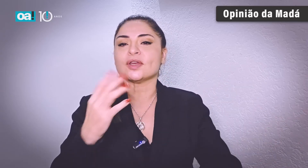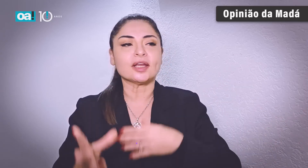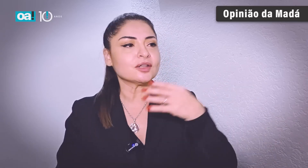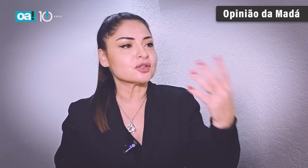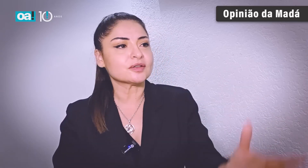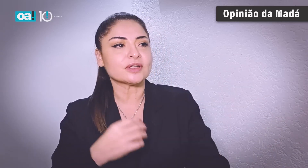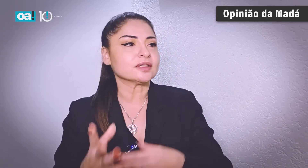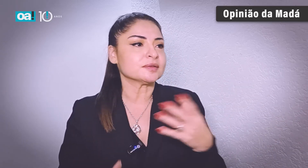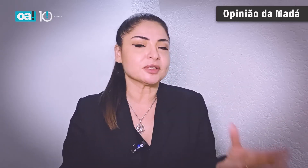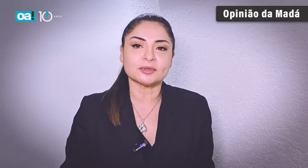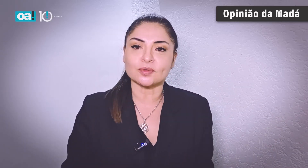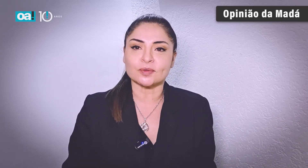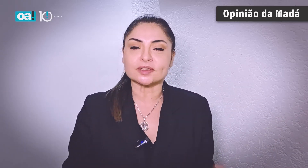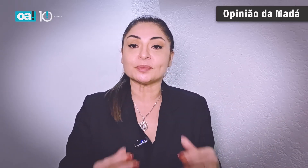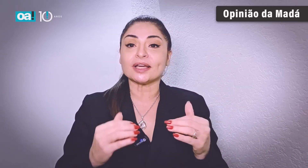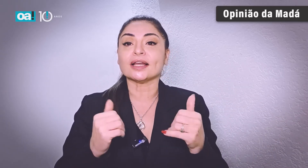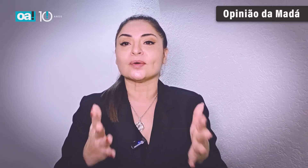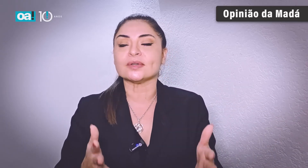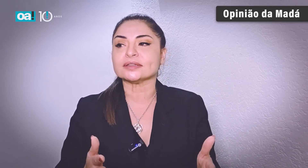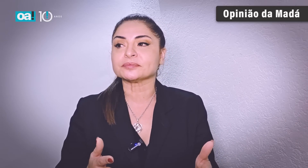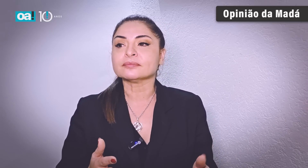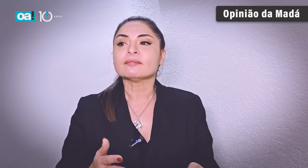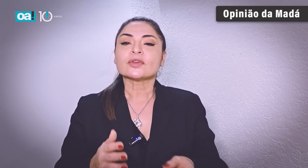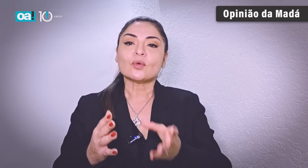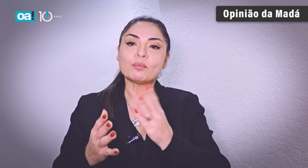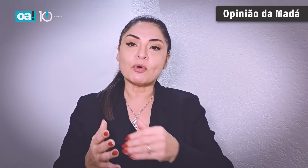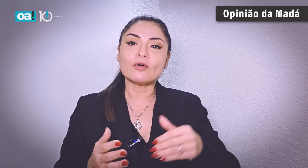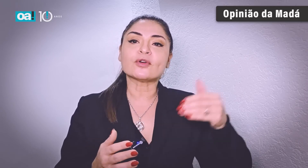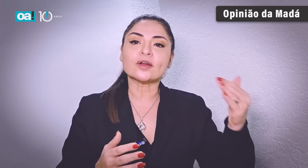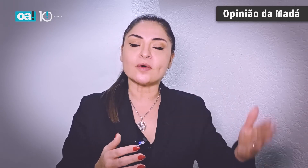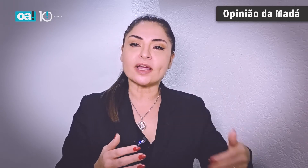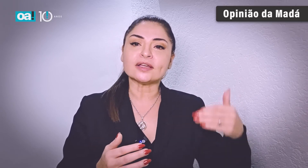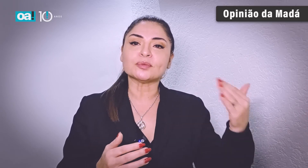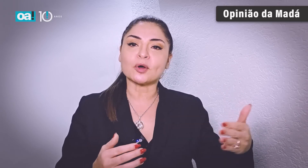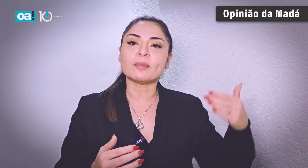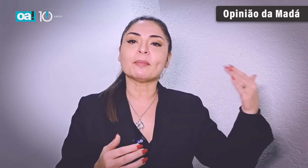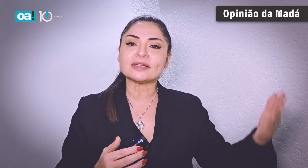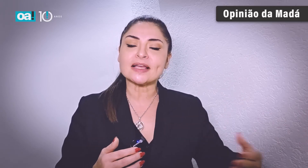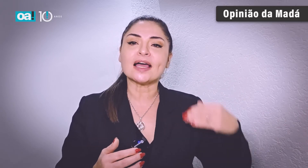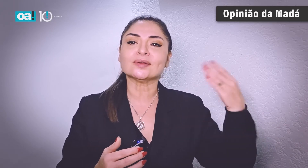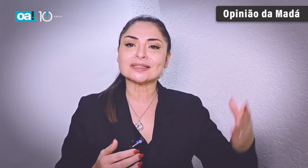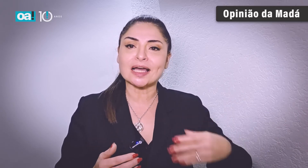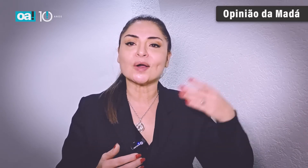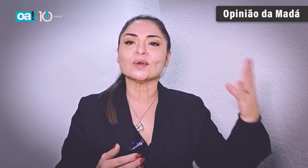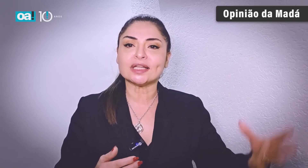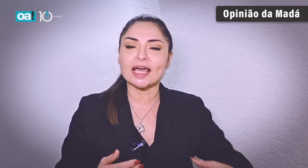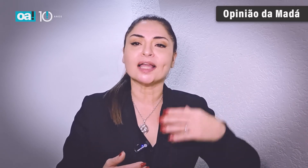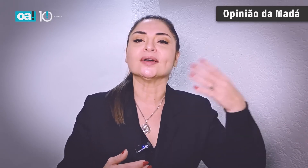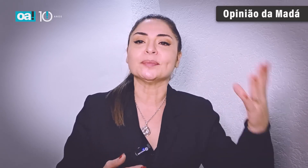resultados diferentes fazendo as mesmas coisas. Porque é aquela coisa, um povo que não conhece o próprio passado